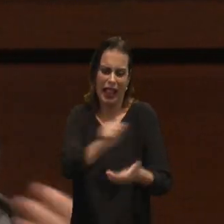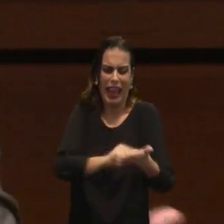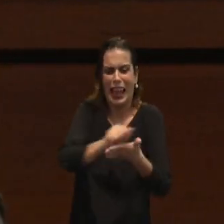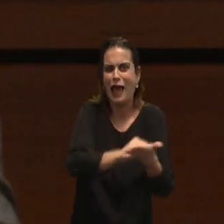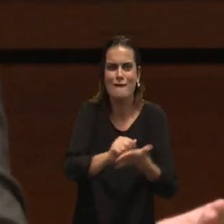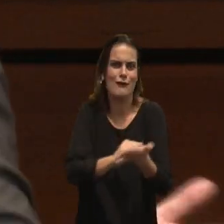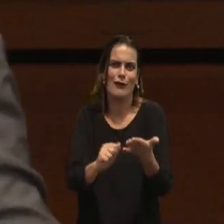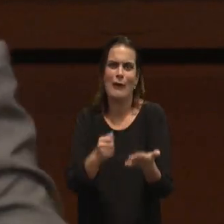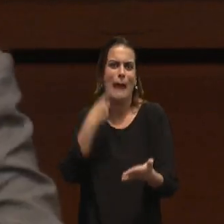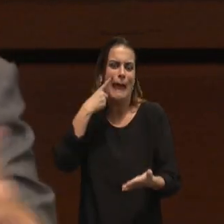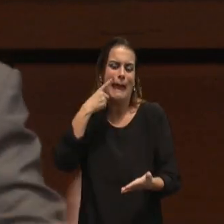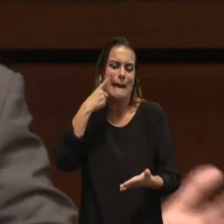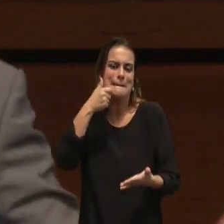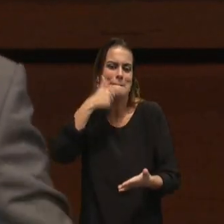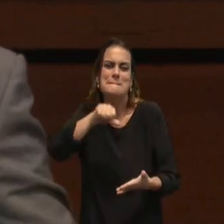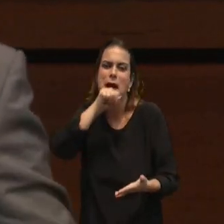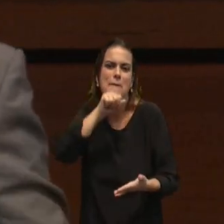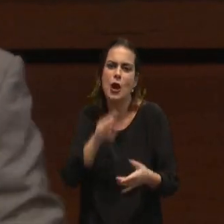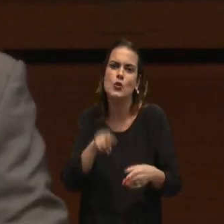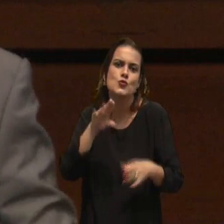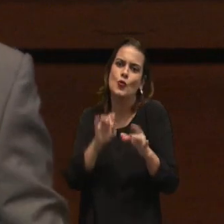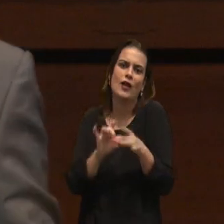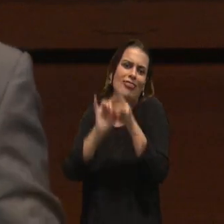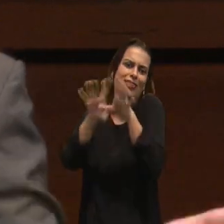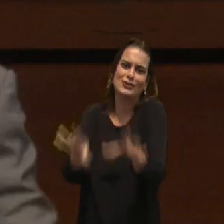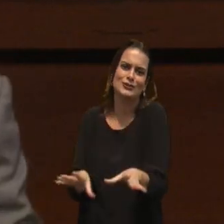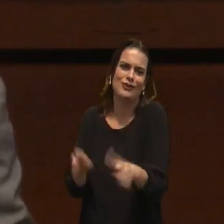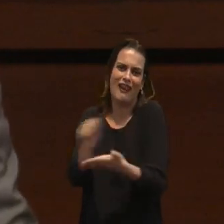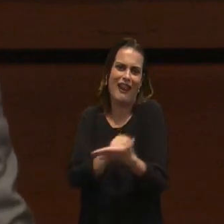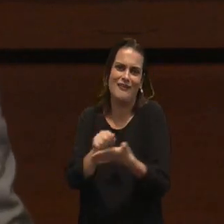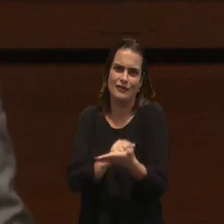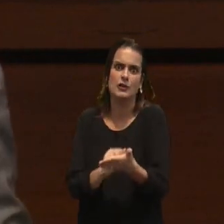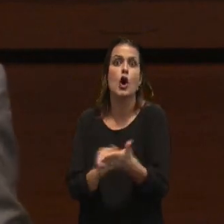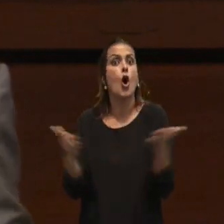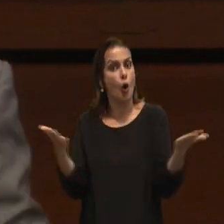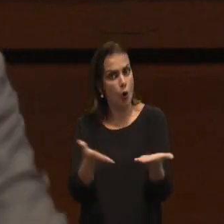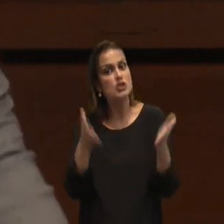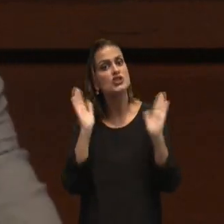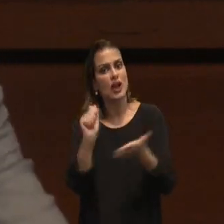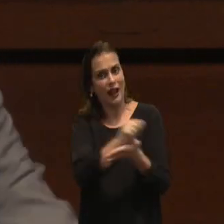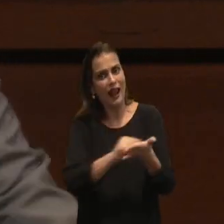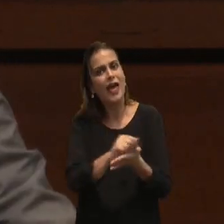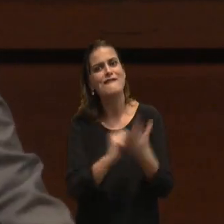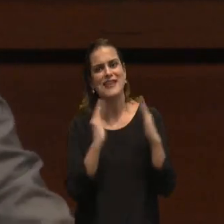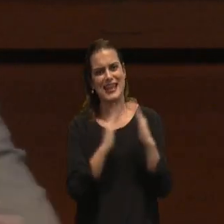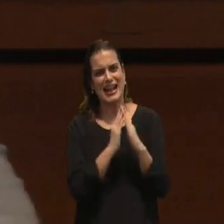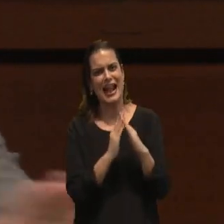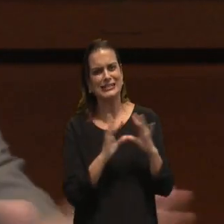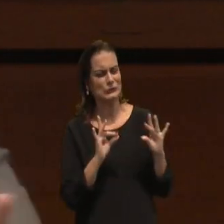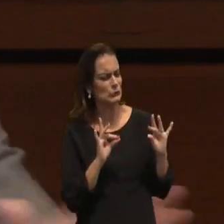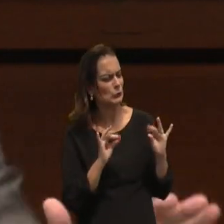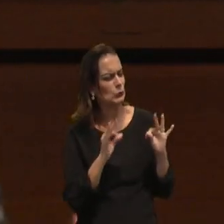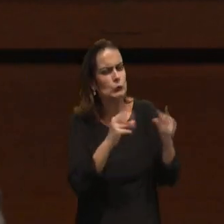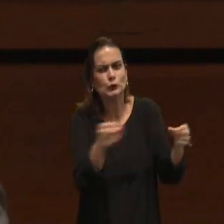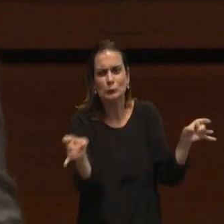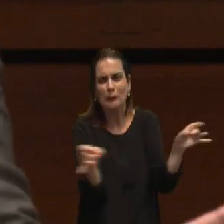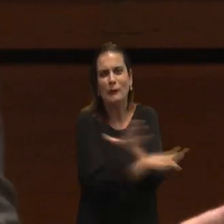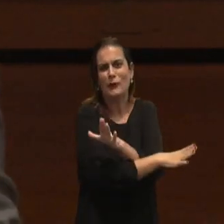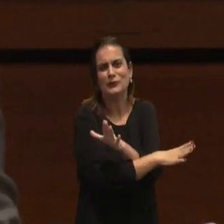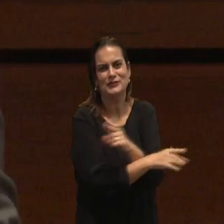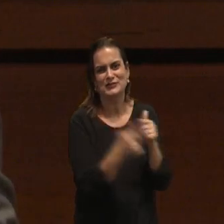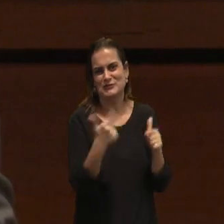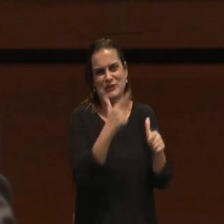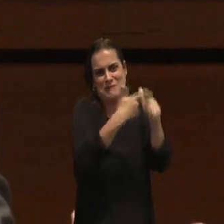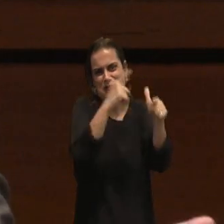mas ela nunca deixou. Eu aprendi depois e gosto de fazer, já lavei louça hoje em casa. Deixei tudo sequinho lá na pia para não ter